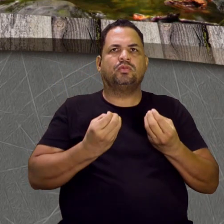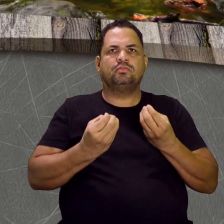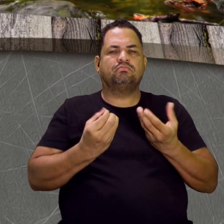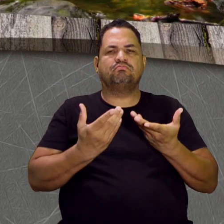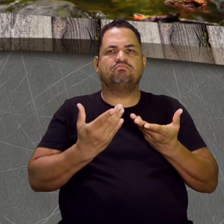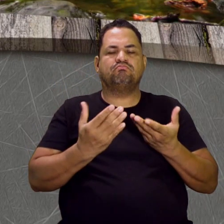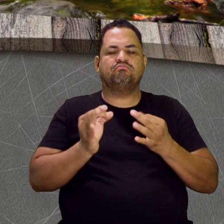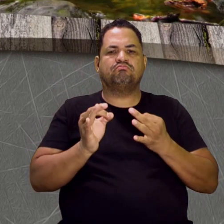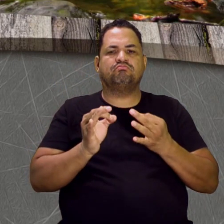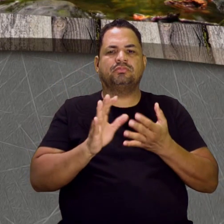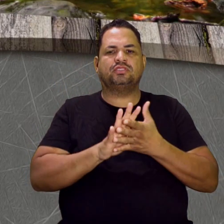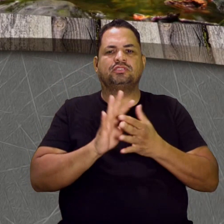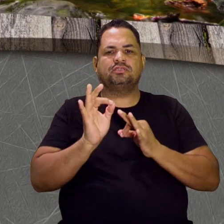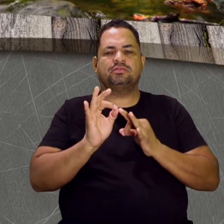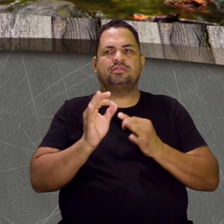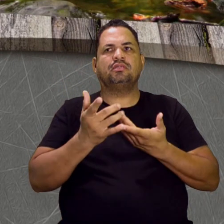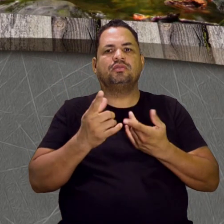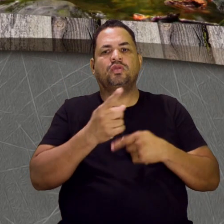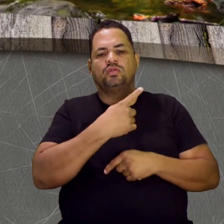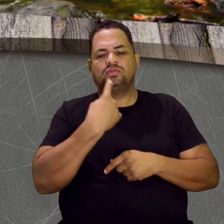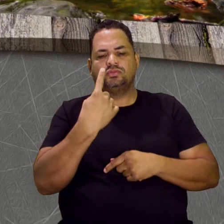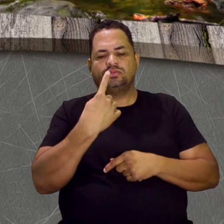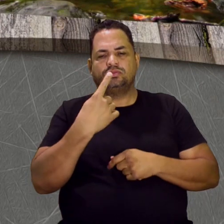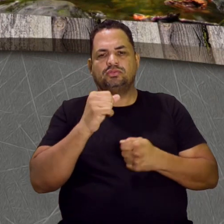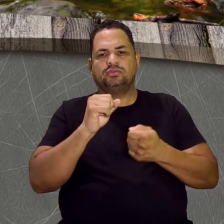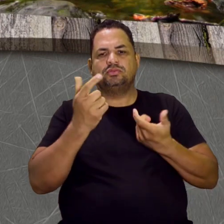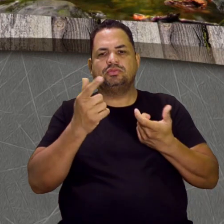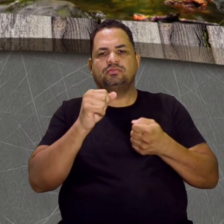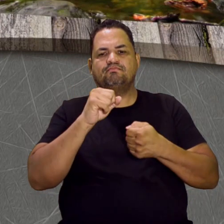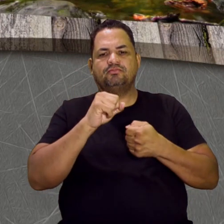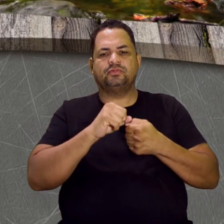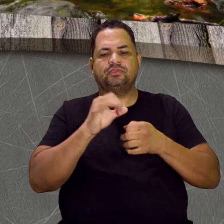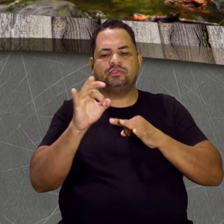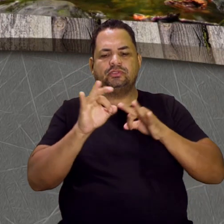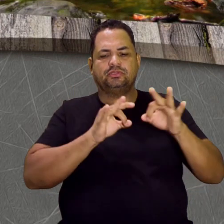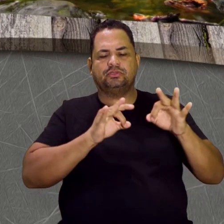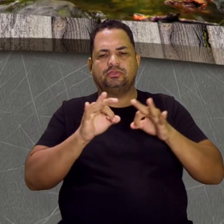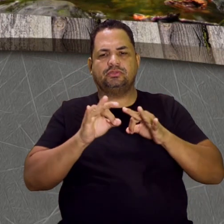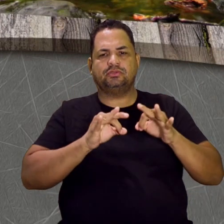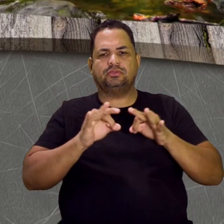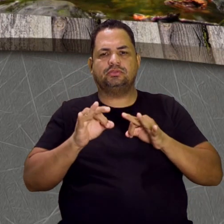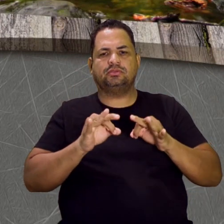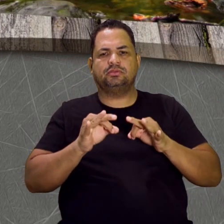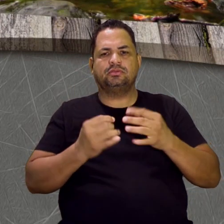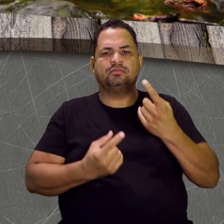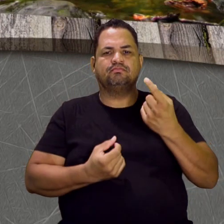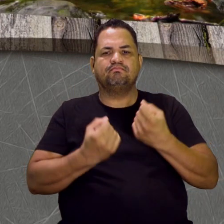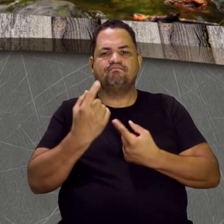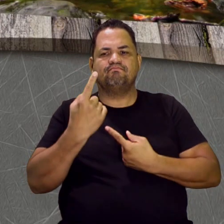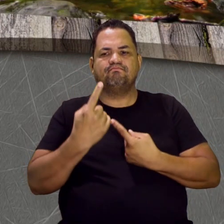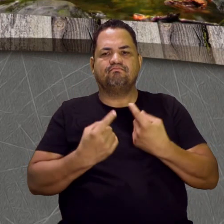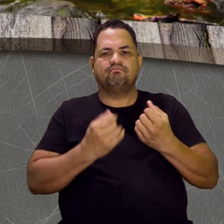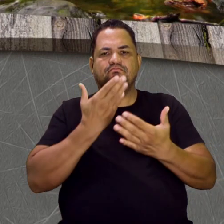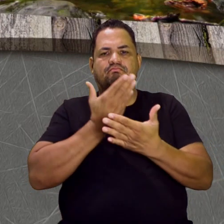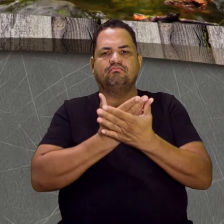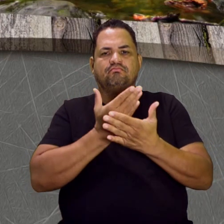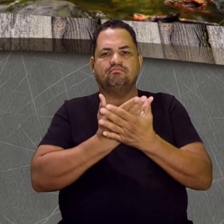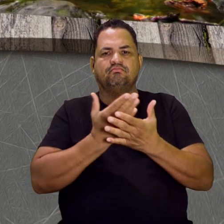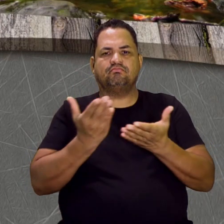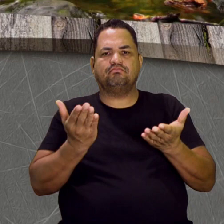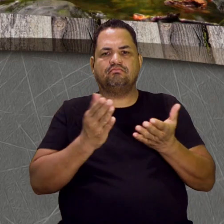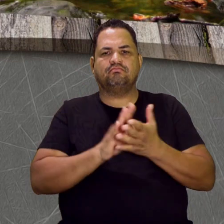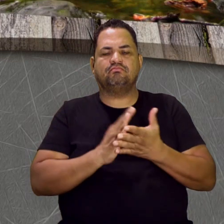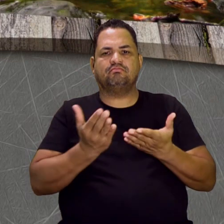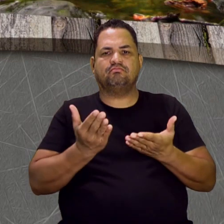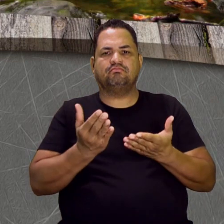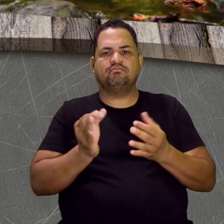gente está preparando a gente que eu falo enquanto corpo de professores, né? A gente está preparando algumas aulas para vocês